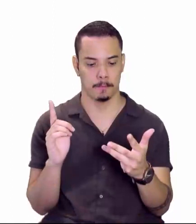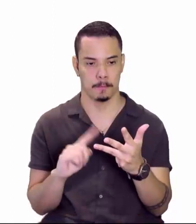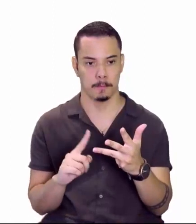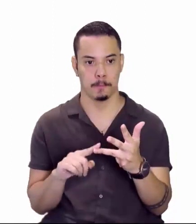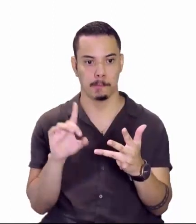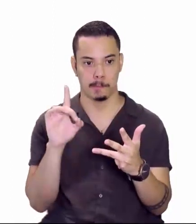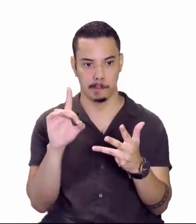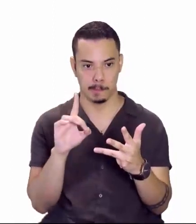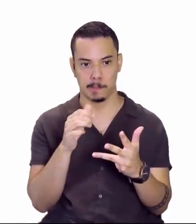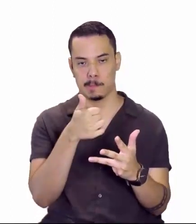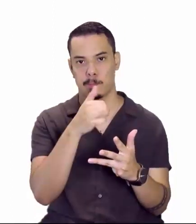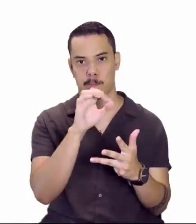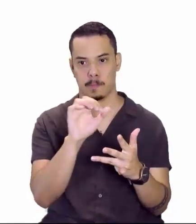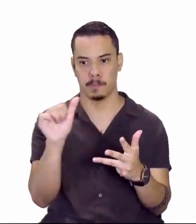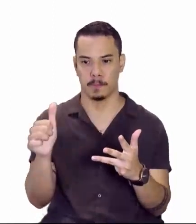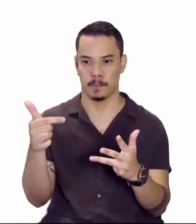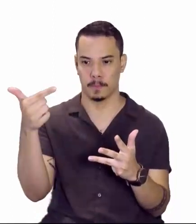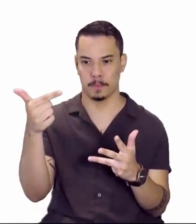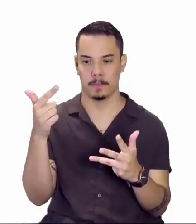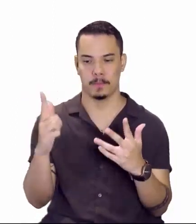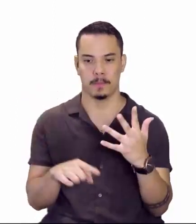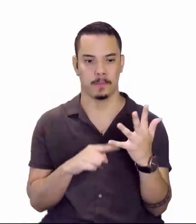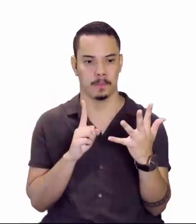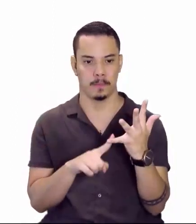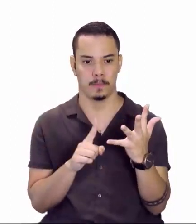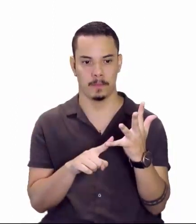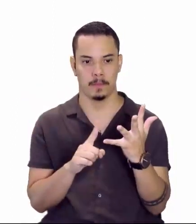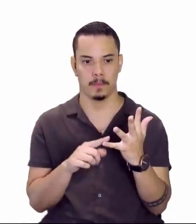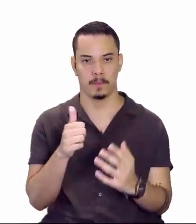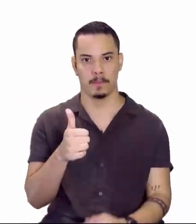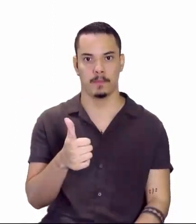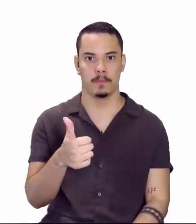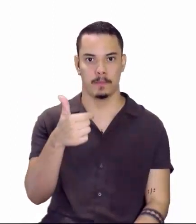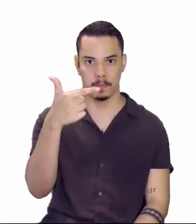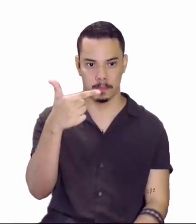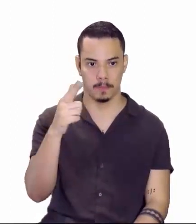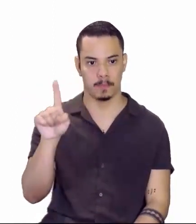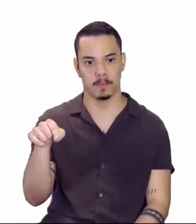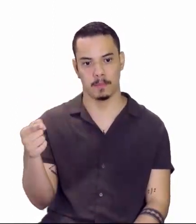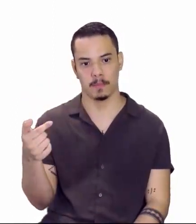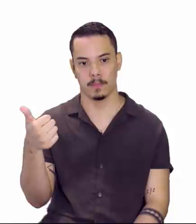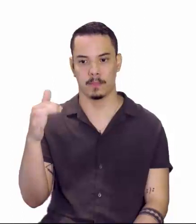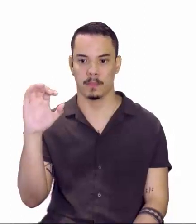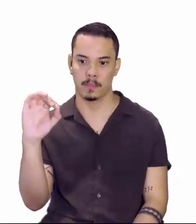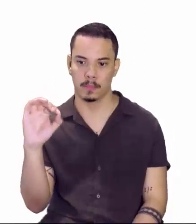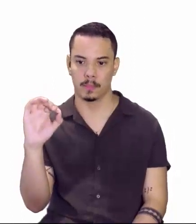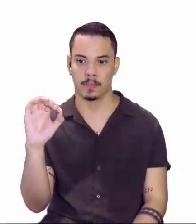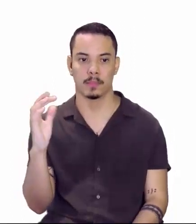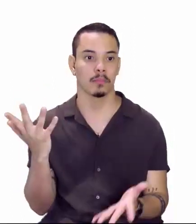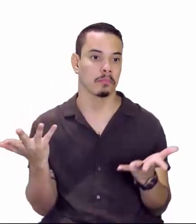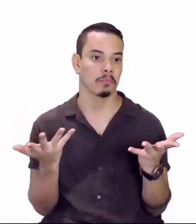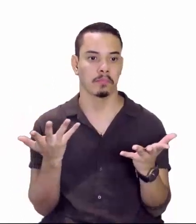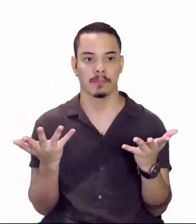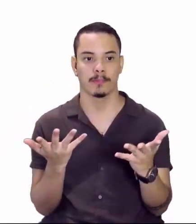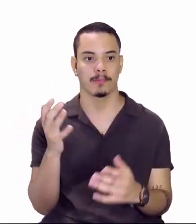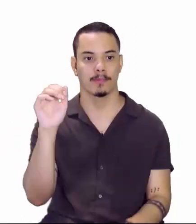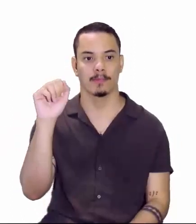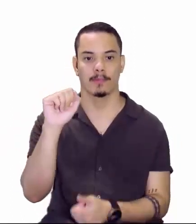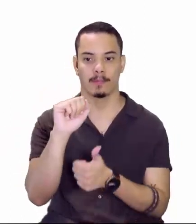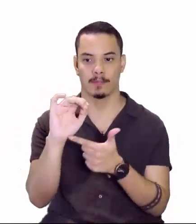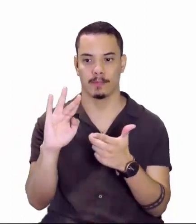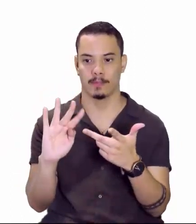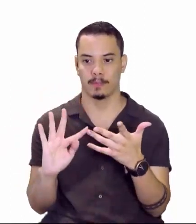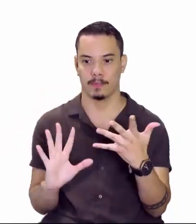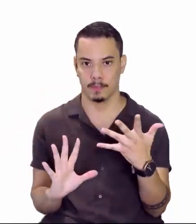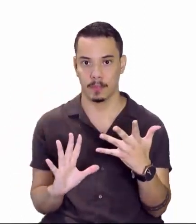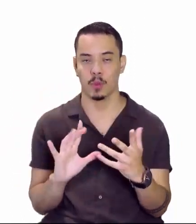D, 10 prótons e 12 elétrons. Ou na letra E, 12 prótons e 10 elétrons. O